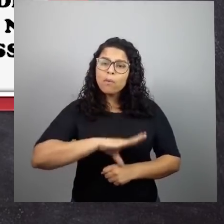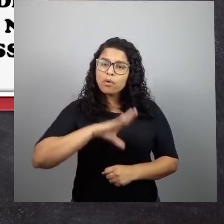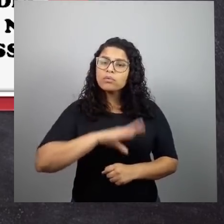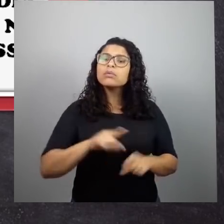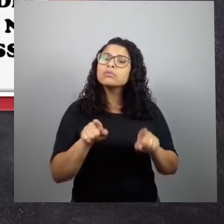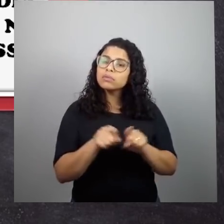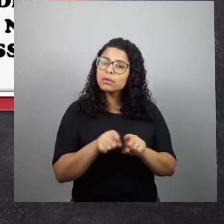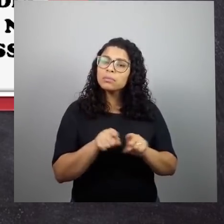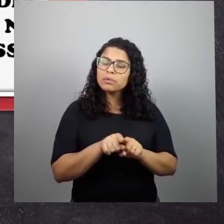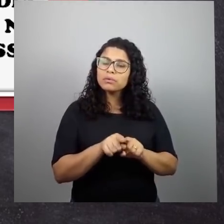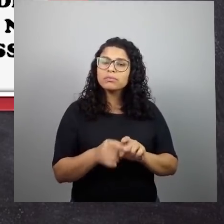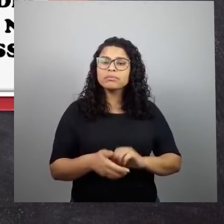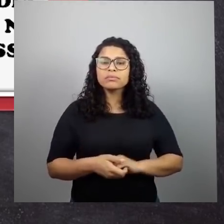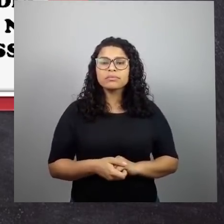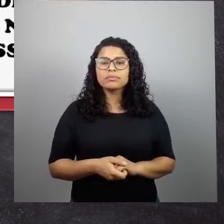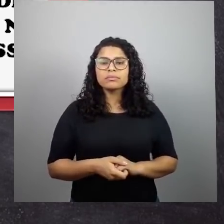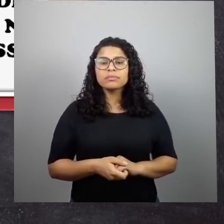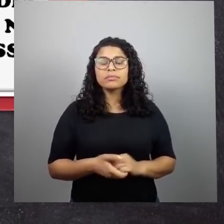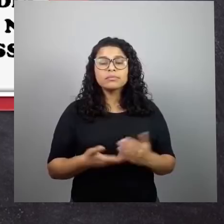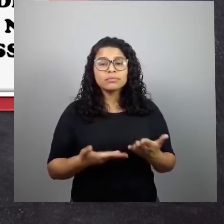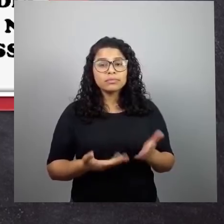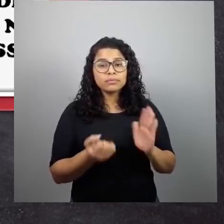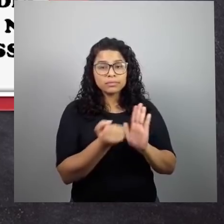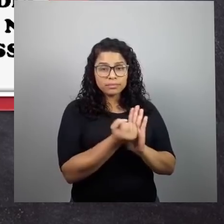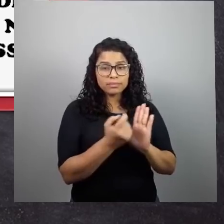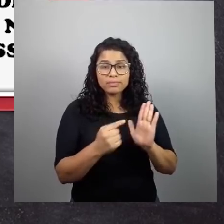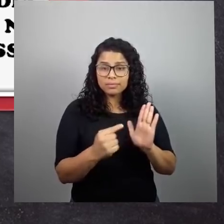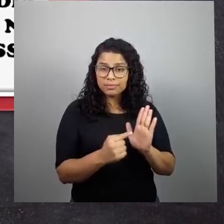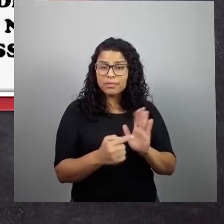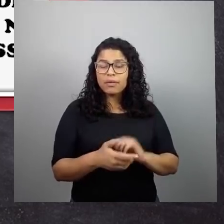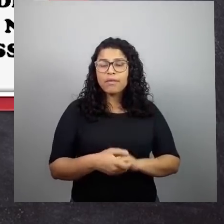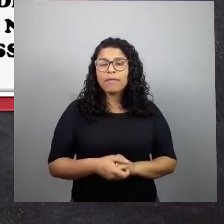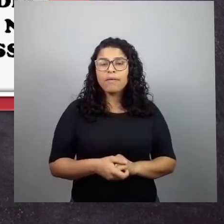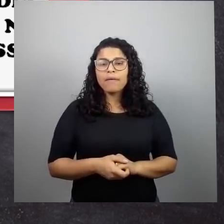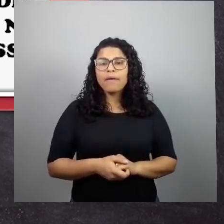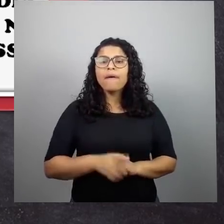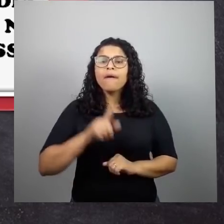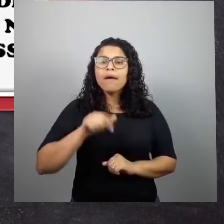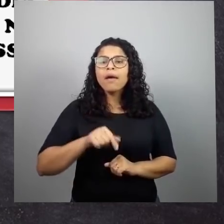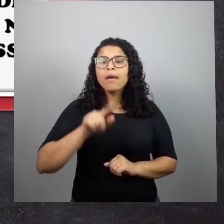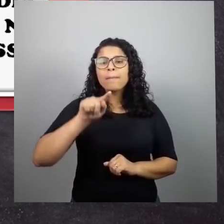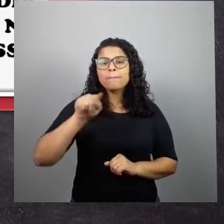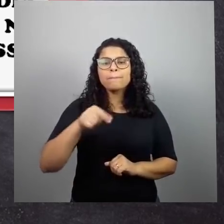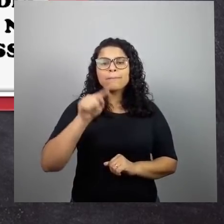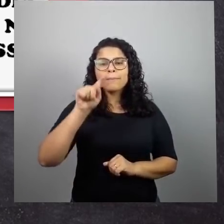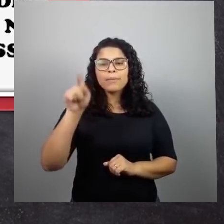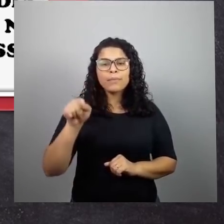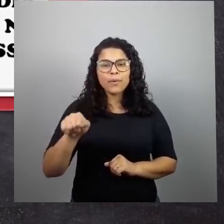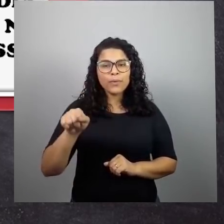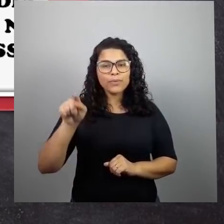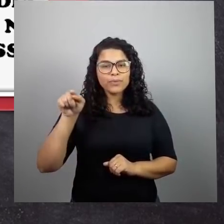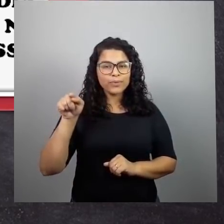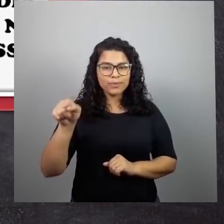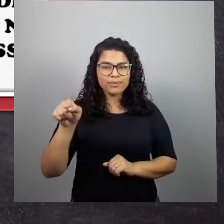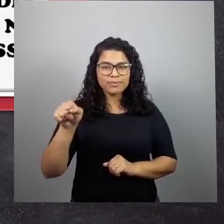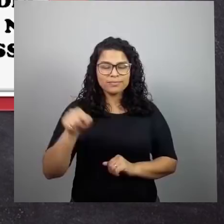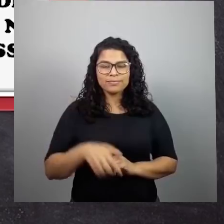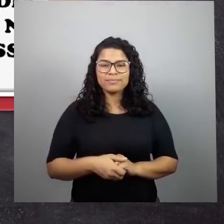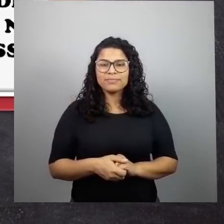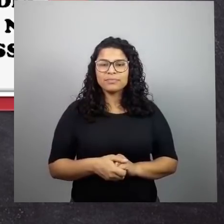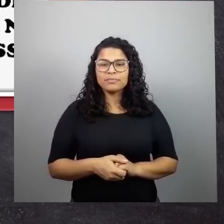portuguesa também. Então, esses símbolos, alguns deles a gente chama de pontuação.